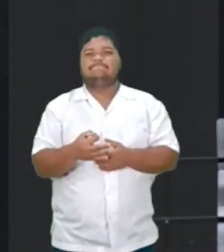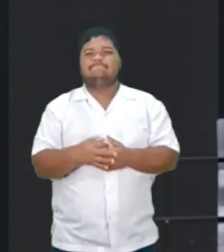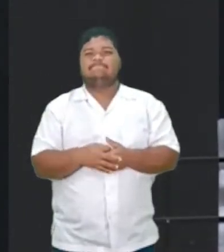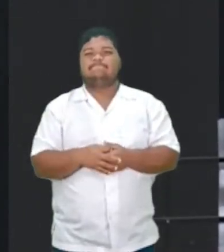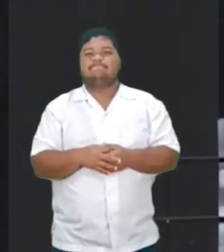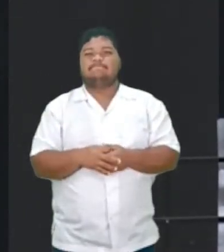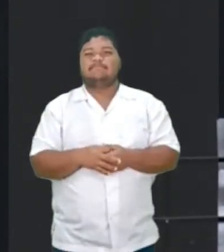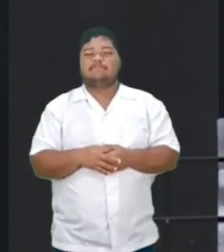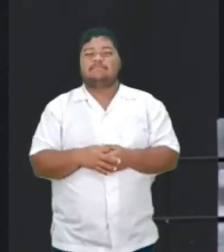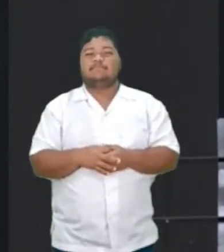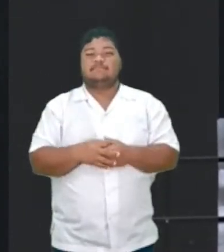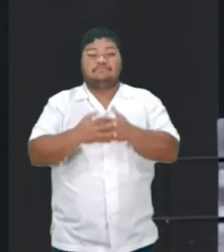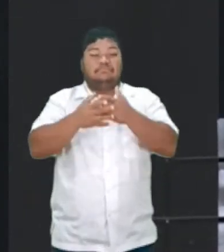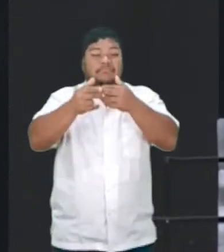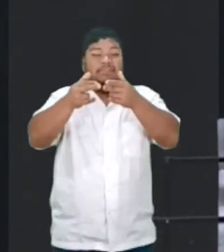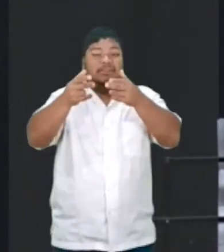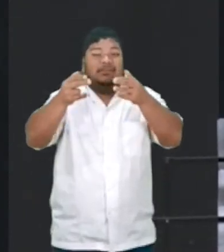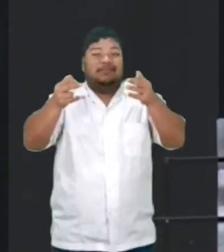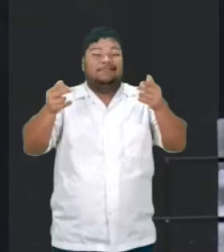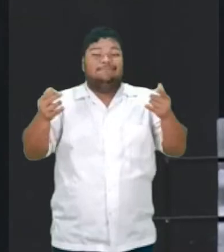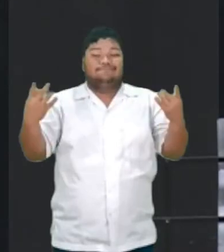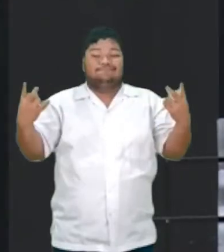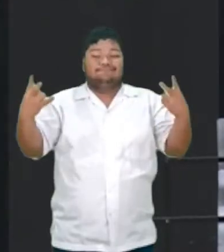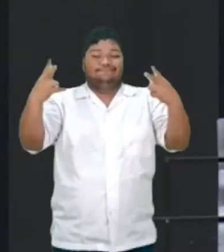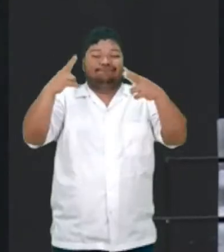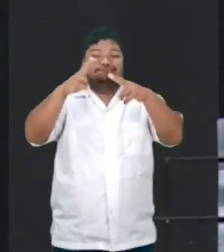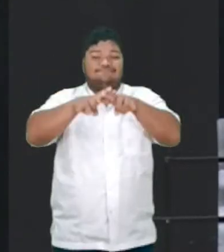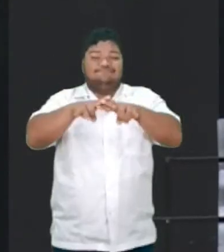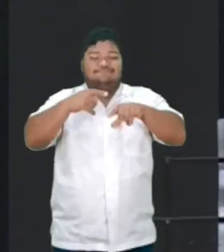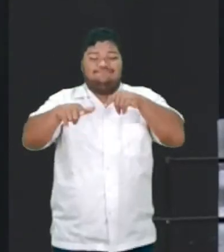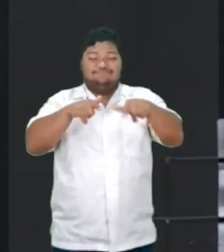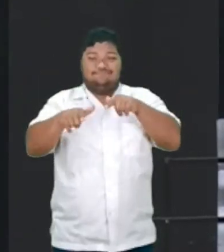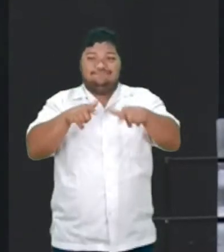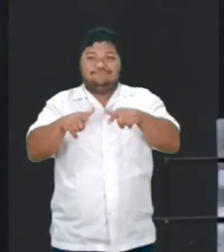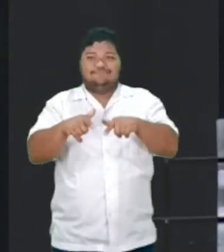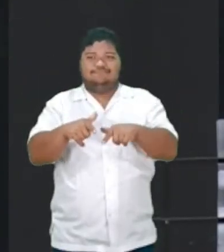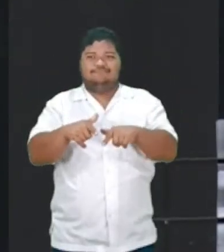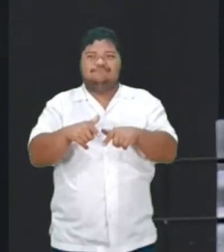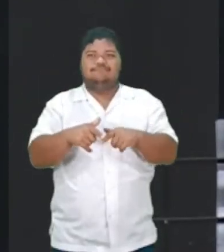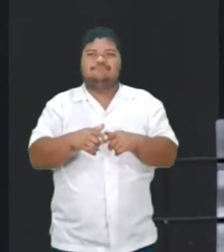milhares de empresas fecharam as portas em 2023.